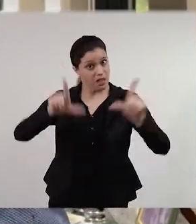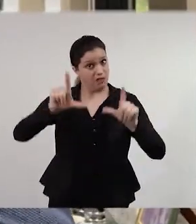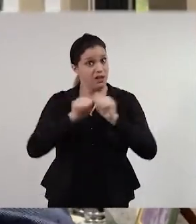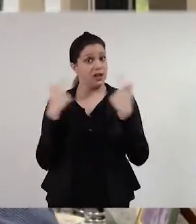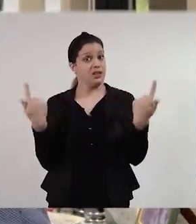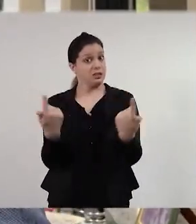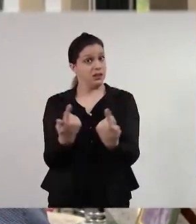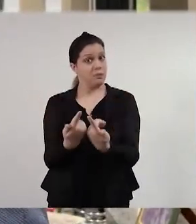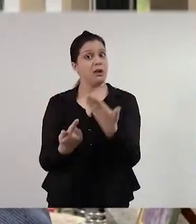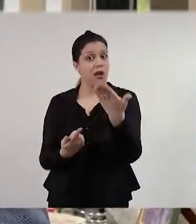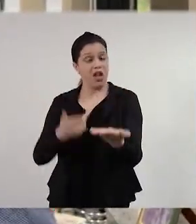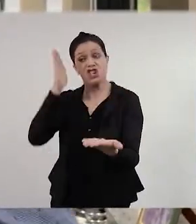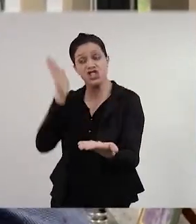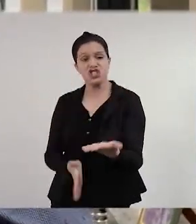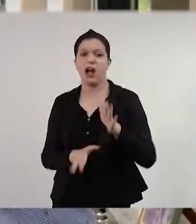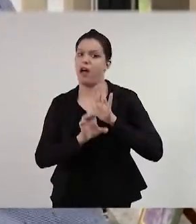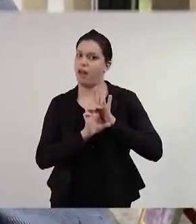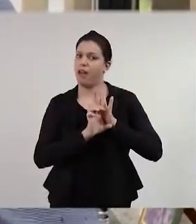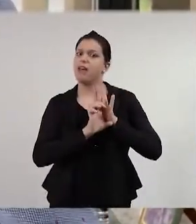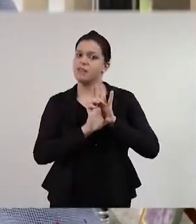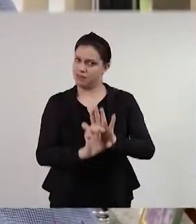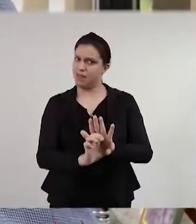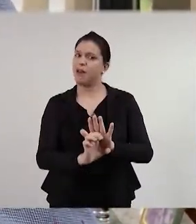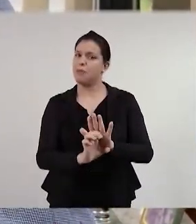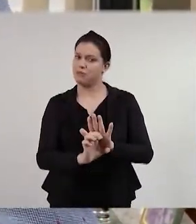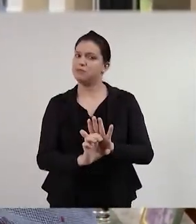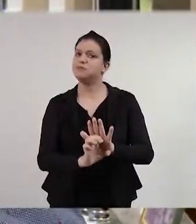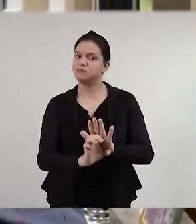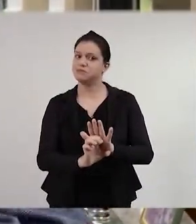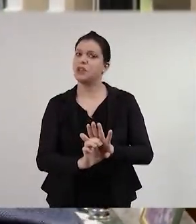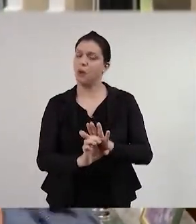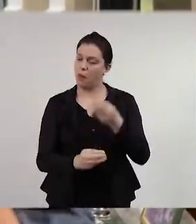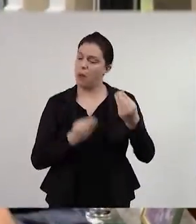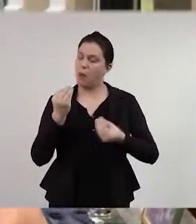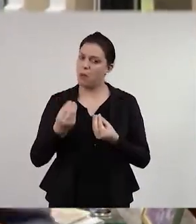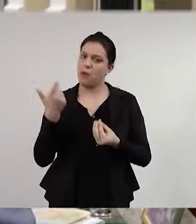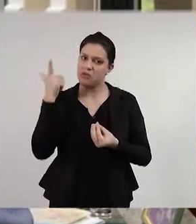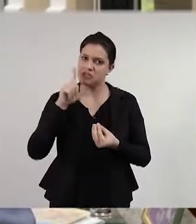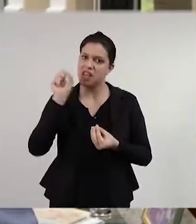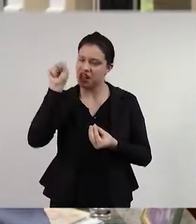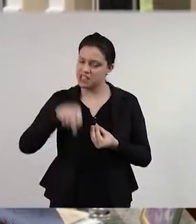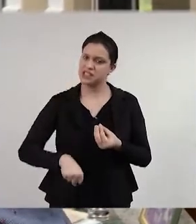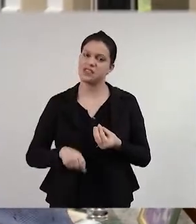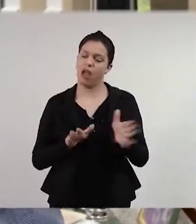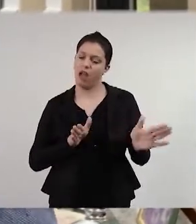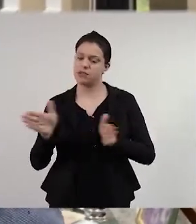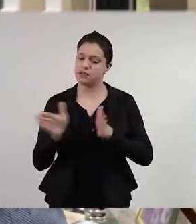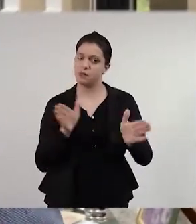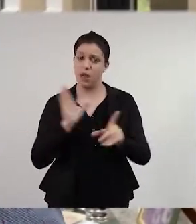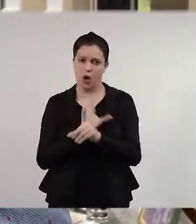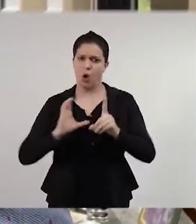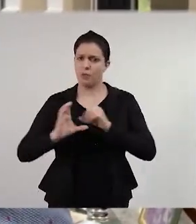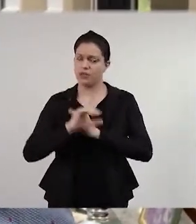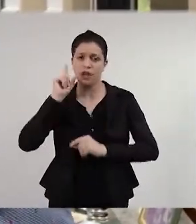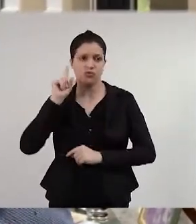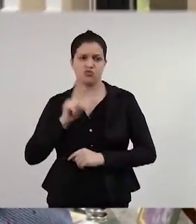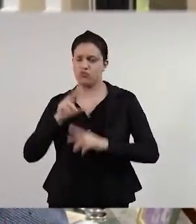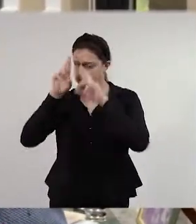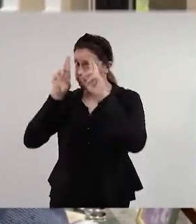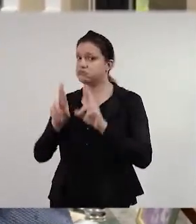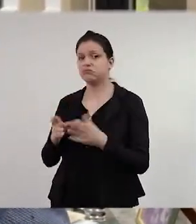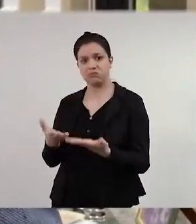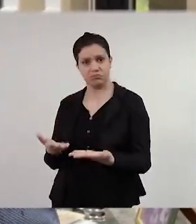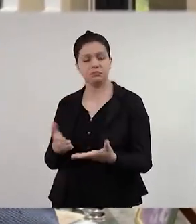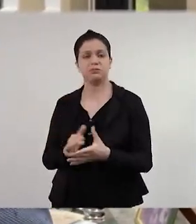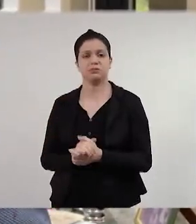Legislativa, a TV Assembleia, ela já é um exemplo de como isso pode acontecer, garantindo à comunidade